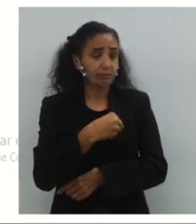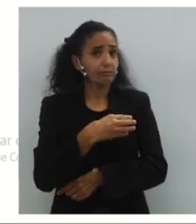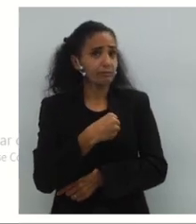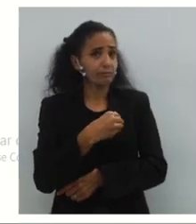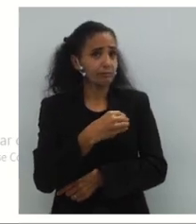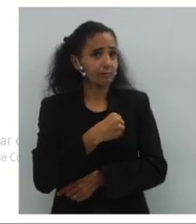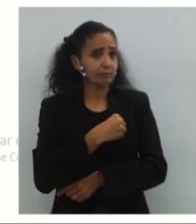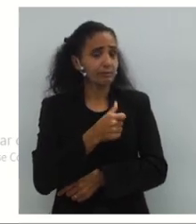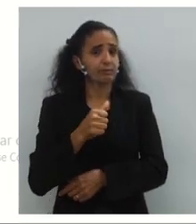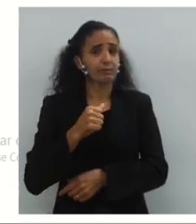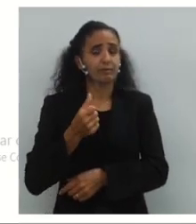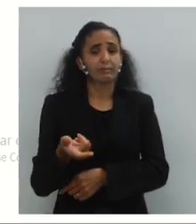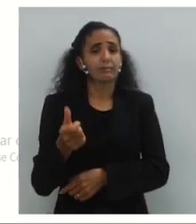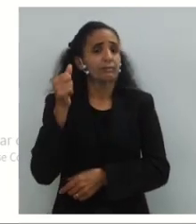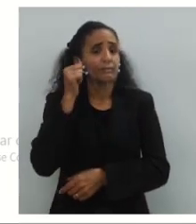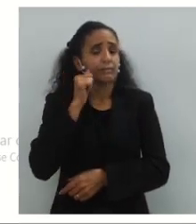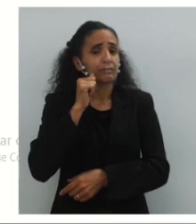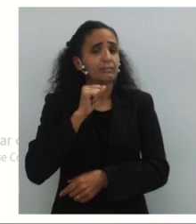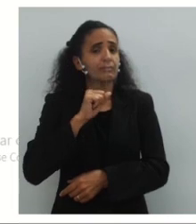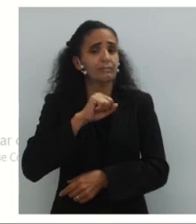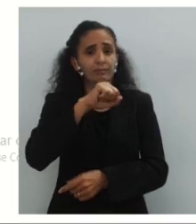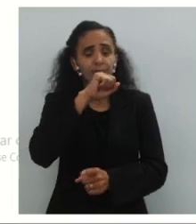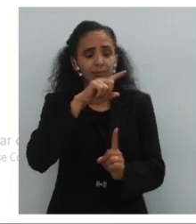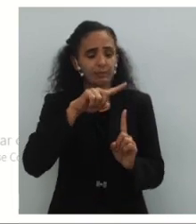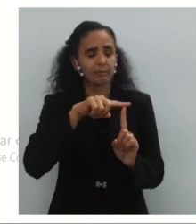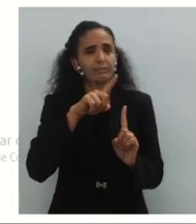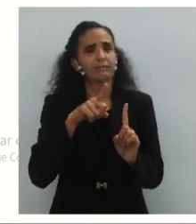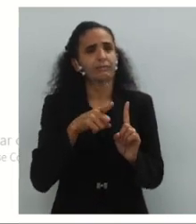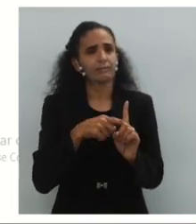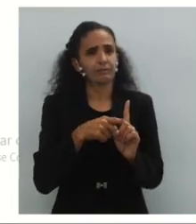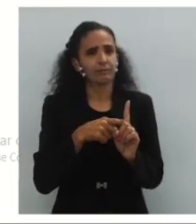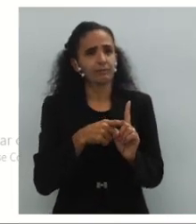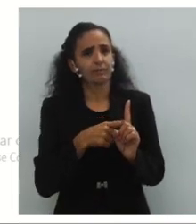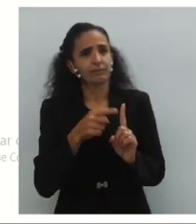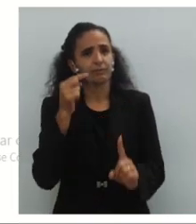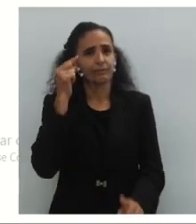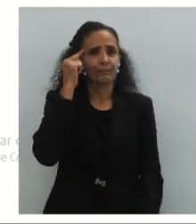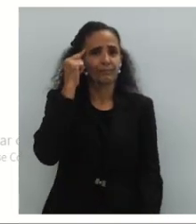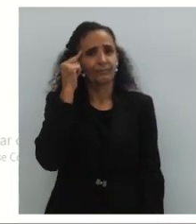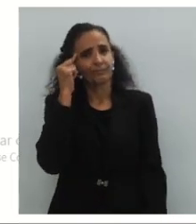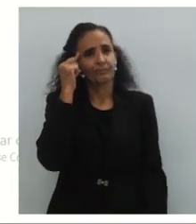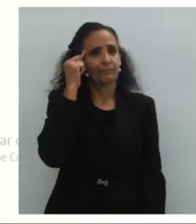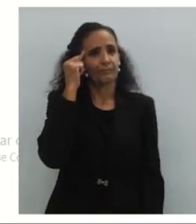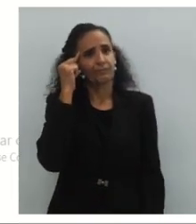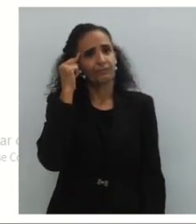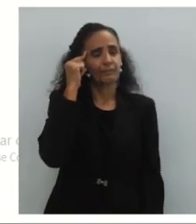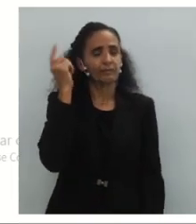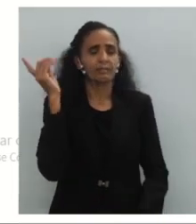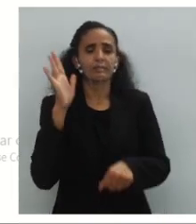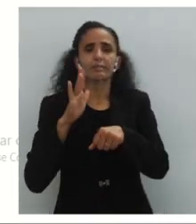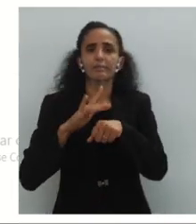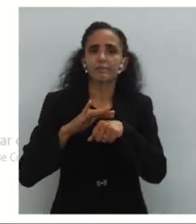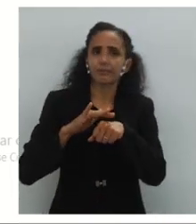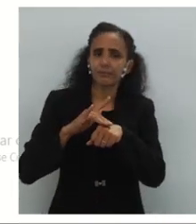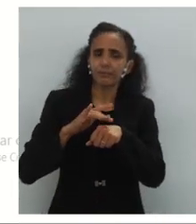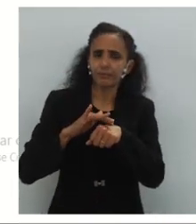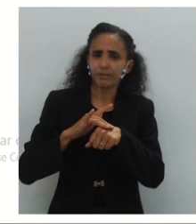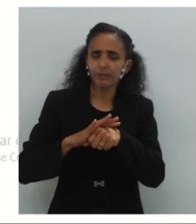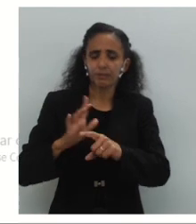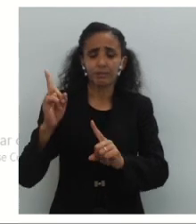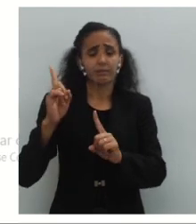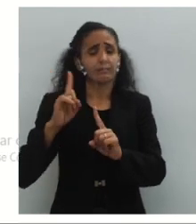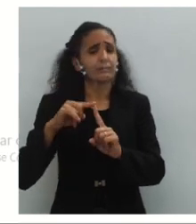uma mãe que está amamentando, tem uma gestante, e ela tem com dúvidas, né? Dúvidas se está